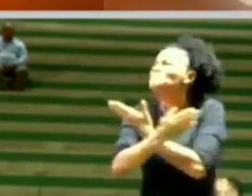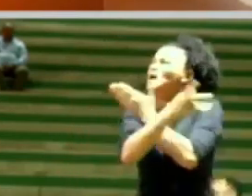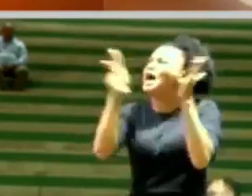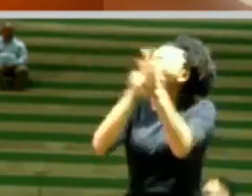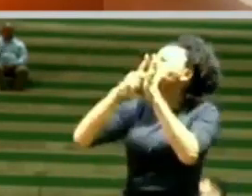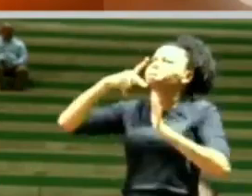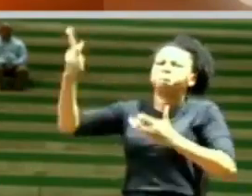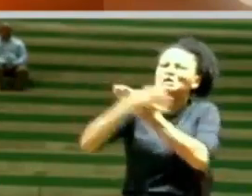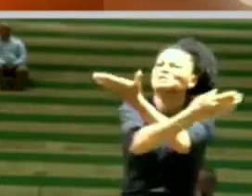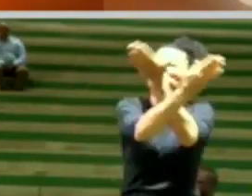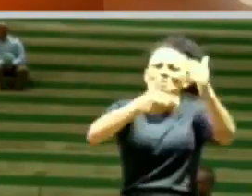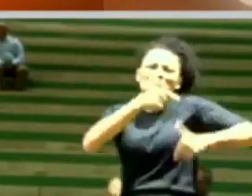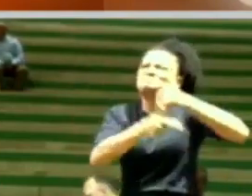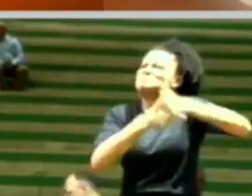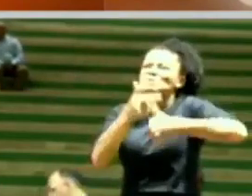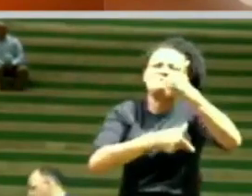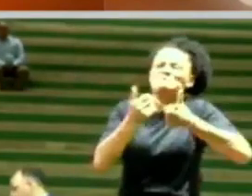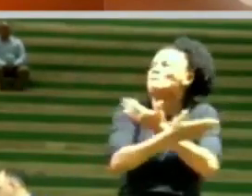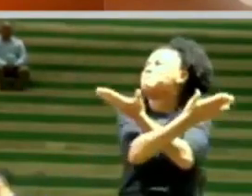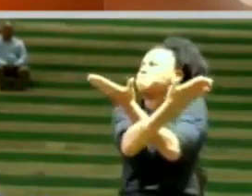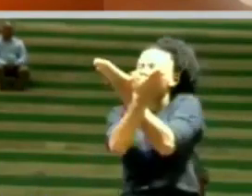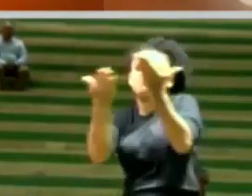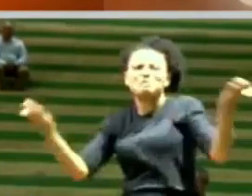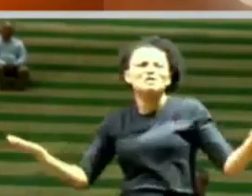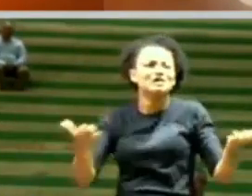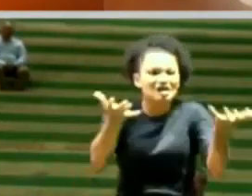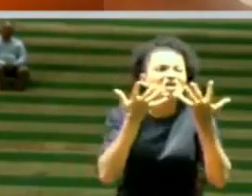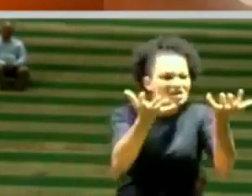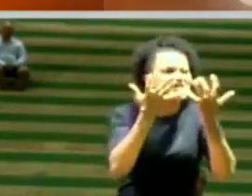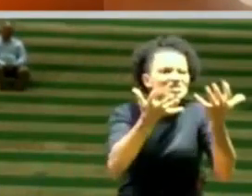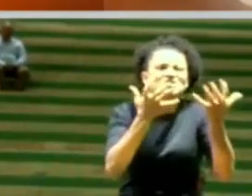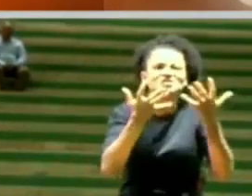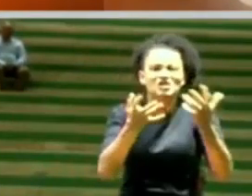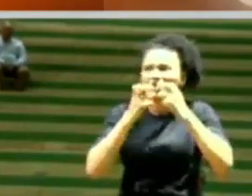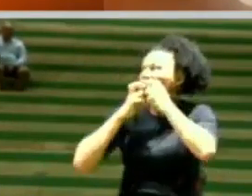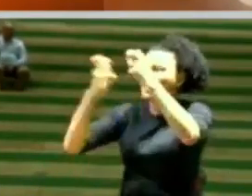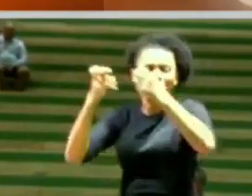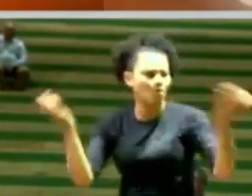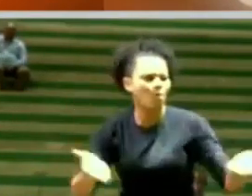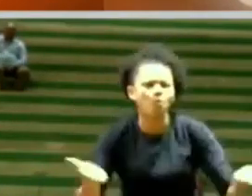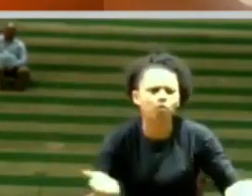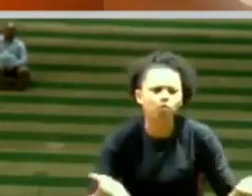tua obra. Quem deseja clamar hoje,